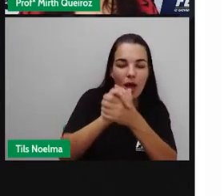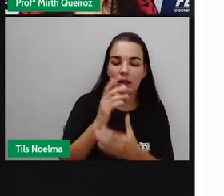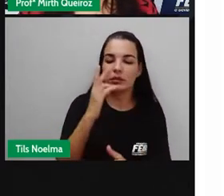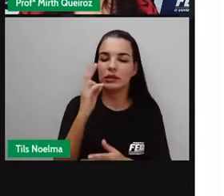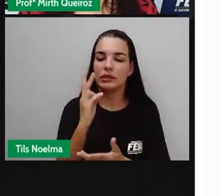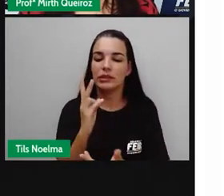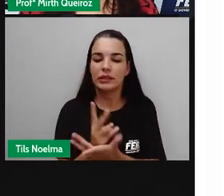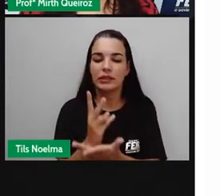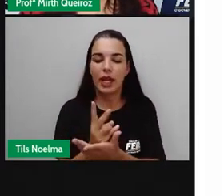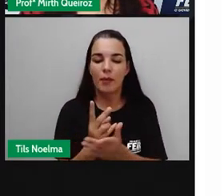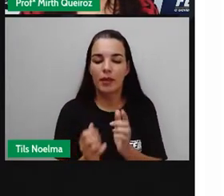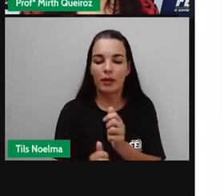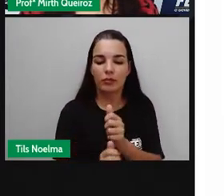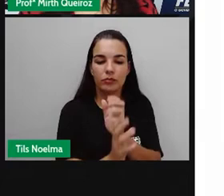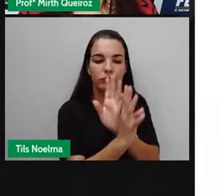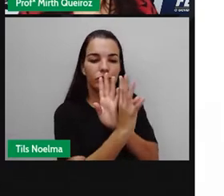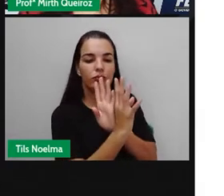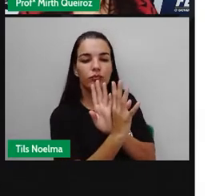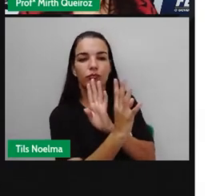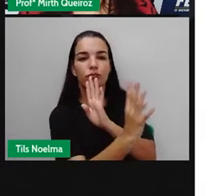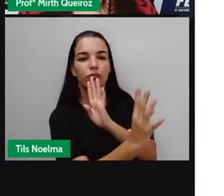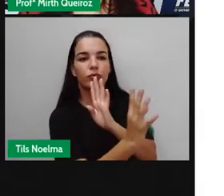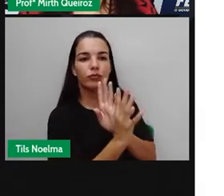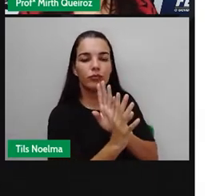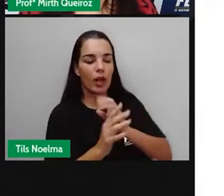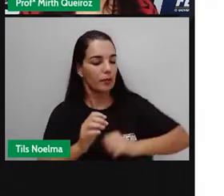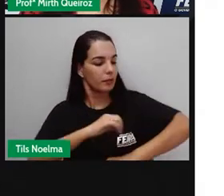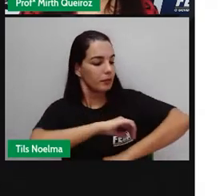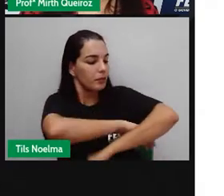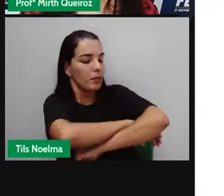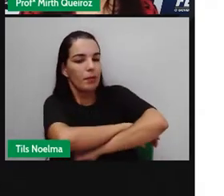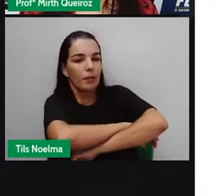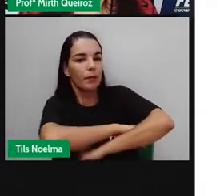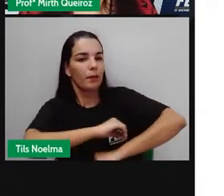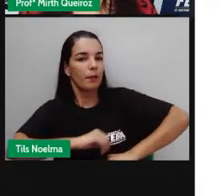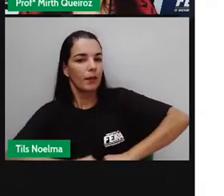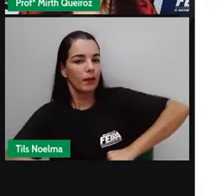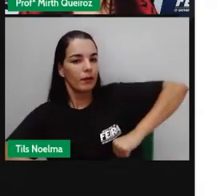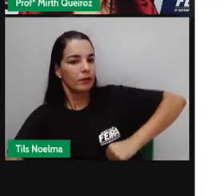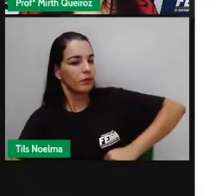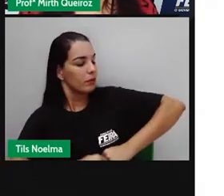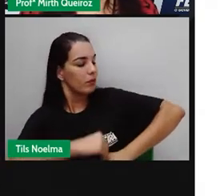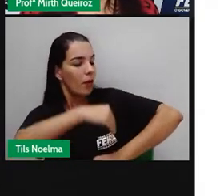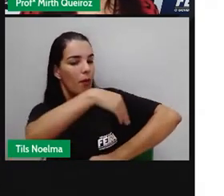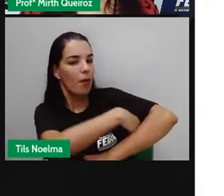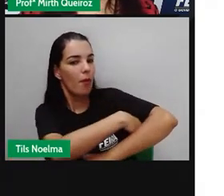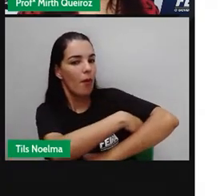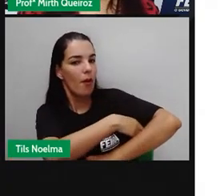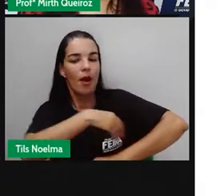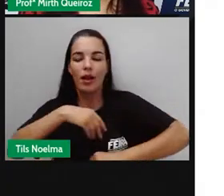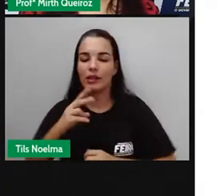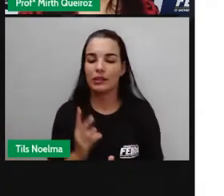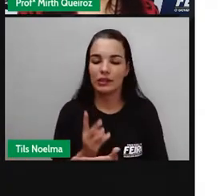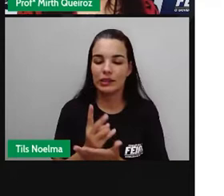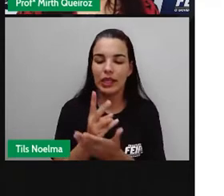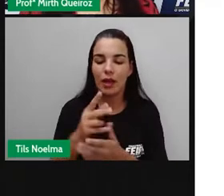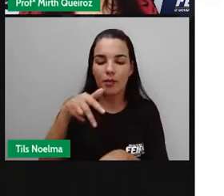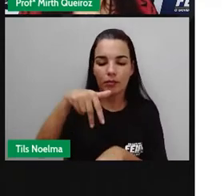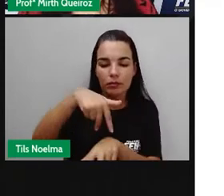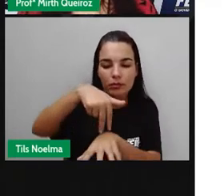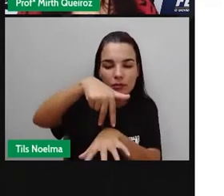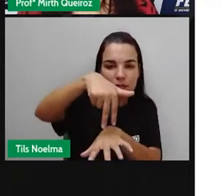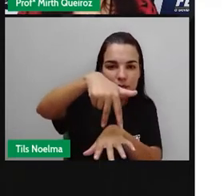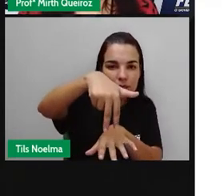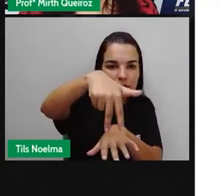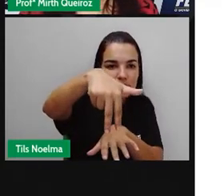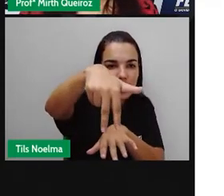da fila, os pares de braços dados, as damas à esquerda, os cavalheiros e os pares eles vão entrar